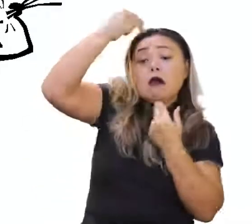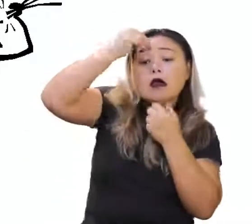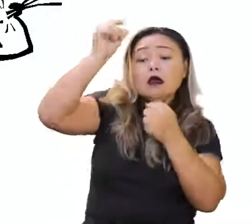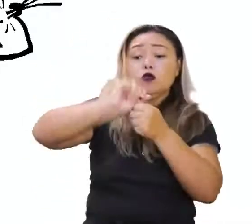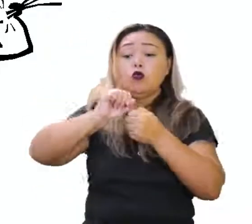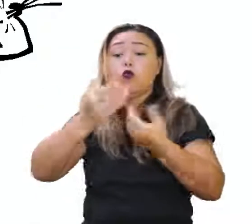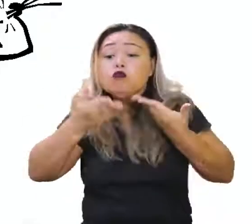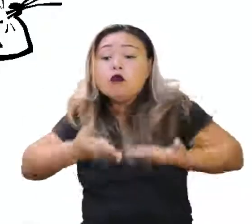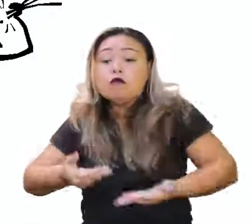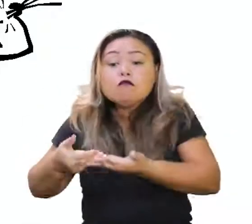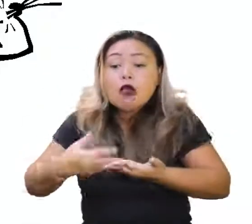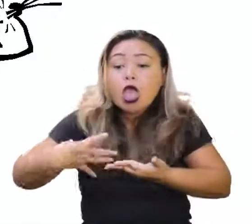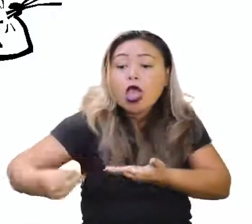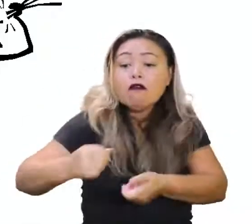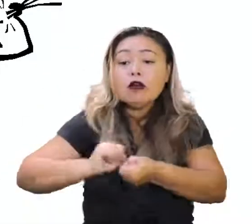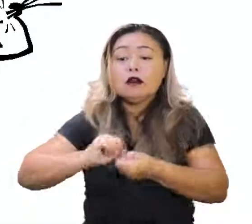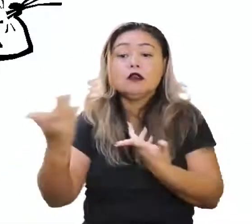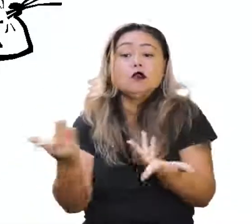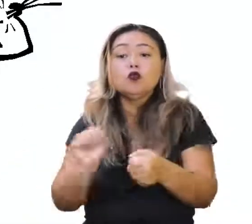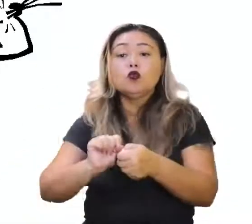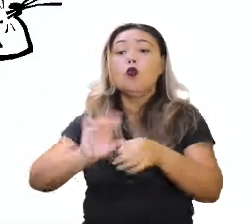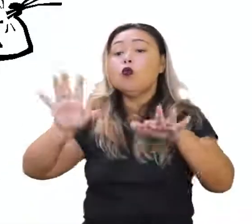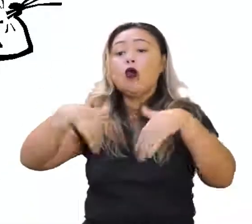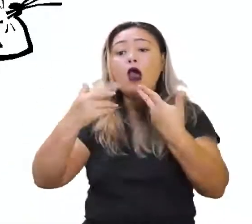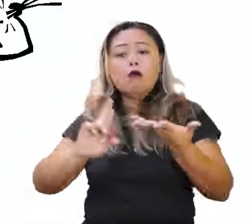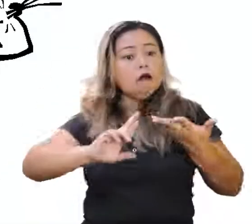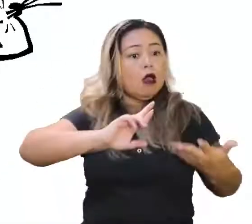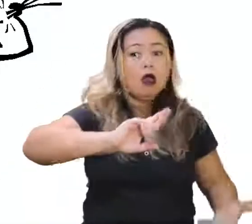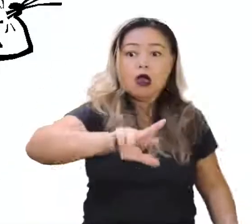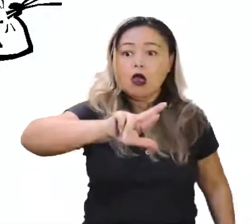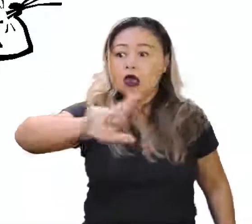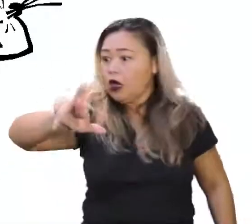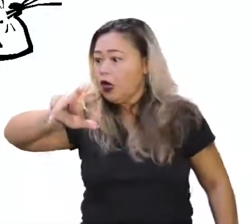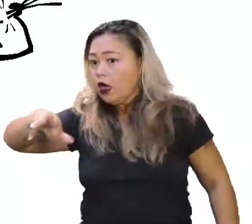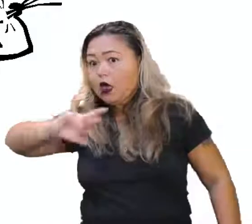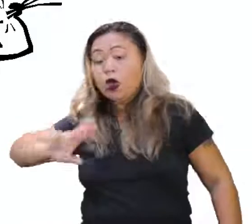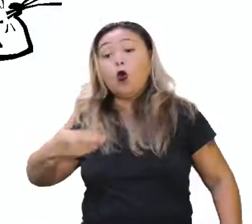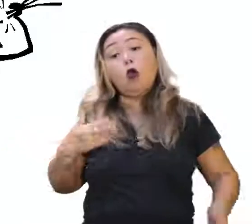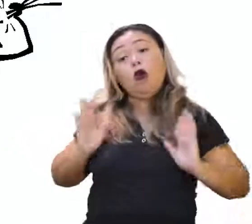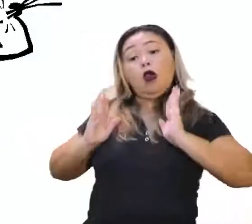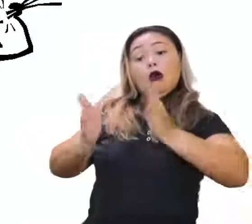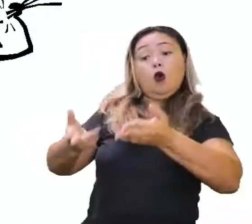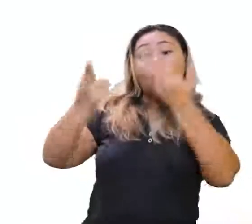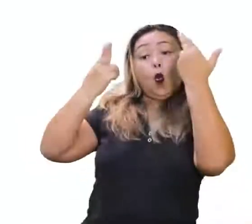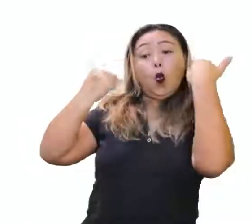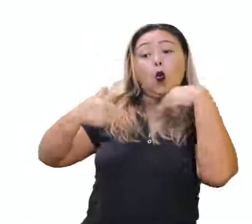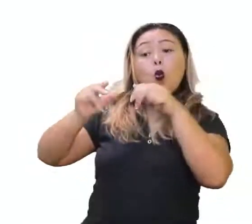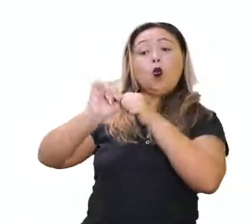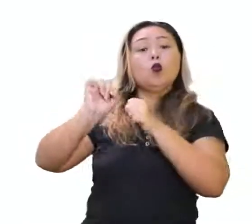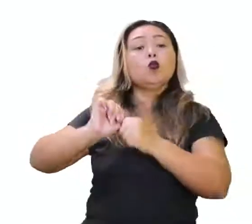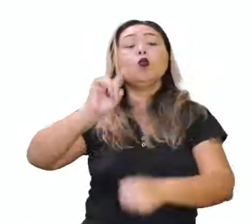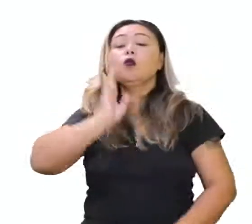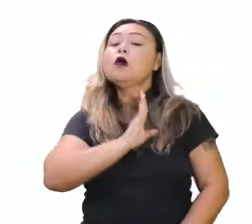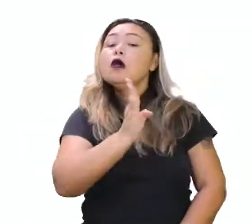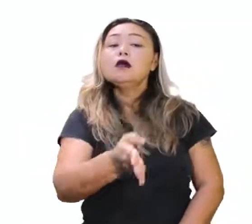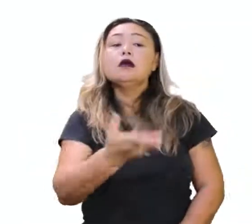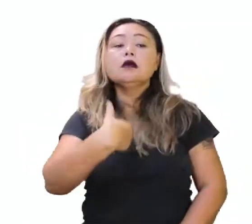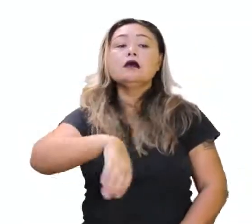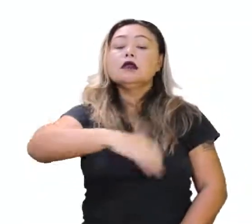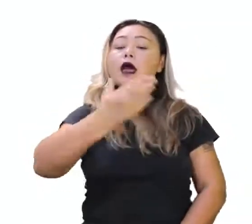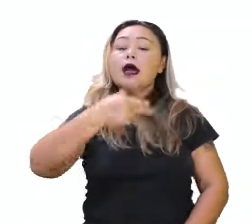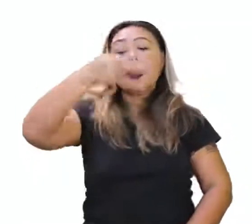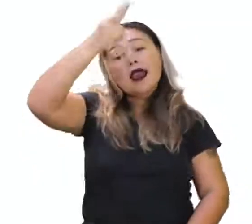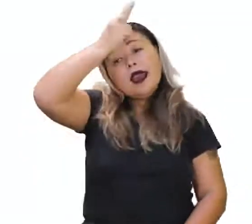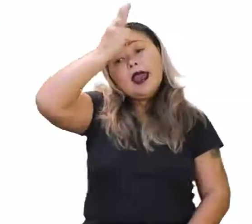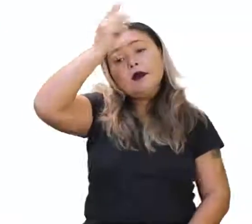cabra, cabrito. Nós vimos a diferença em relação dos ovinos. E das cabras, professor?